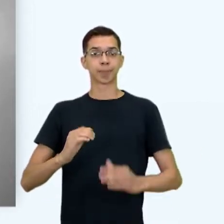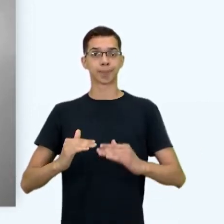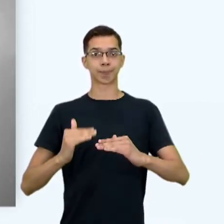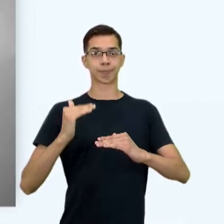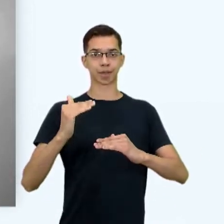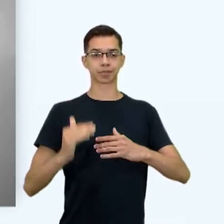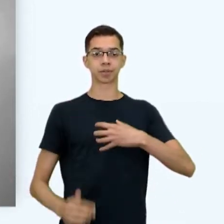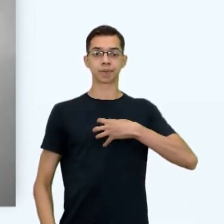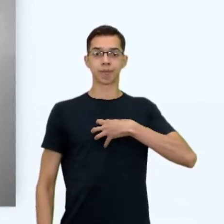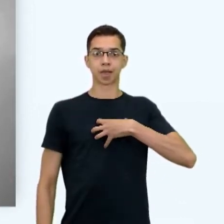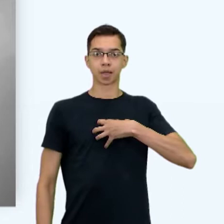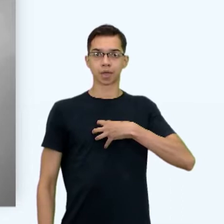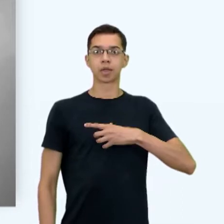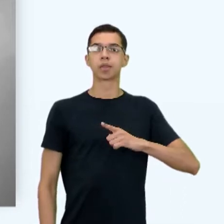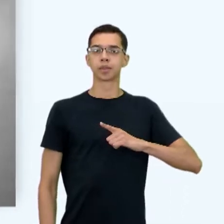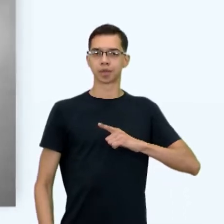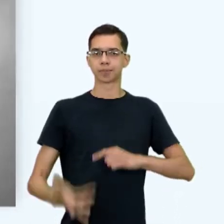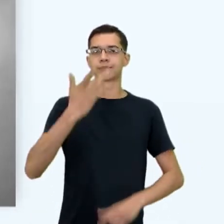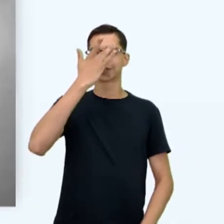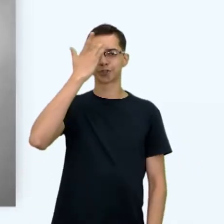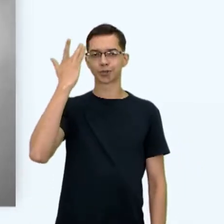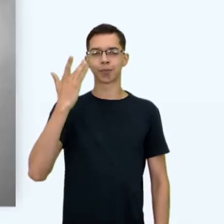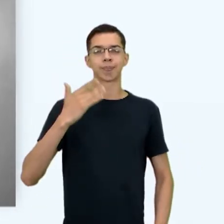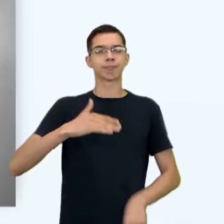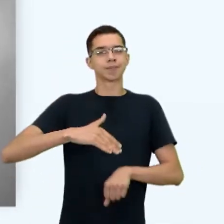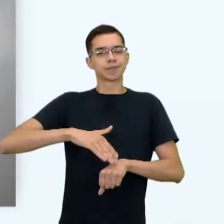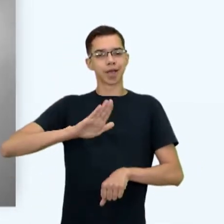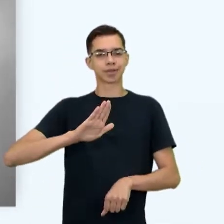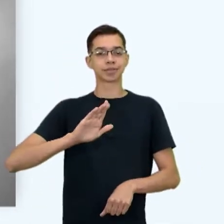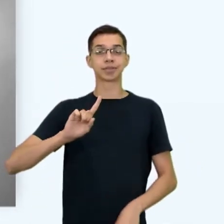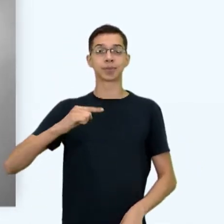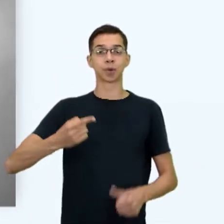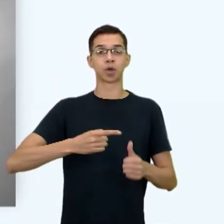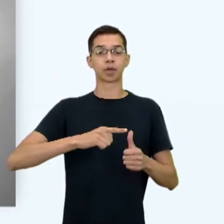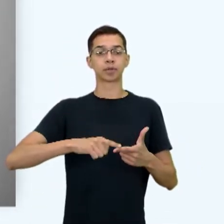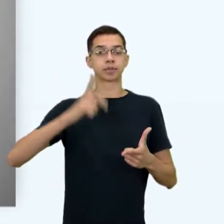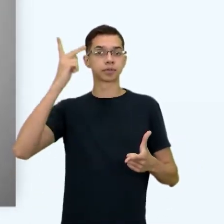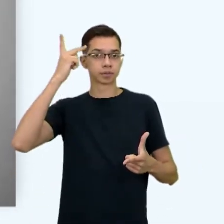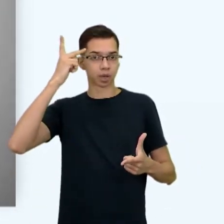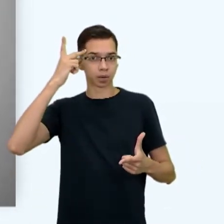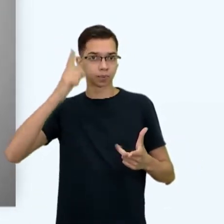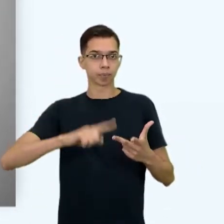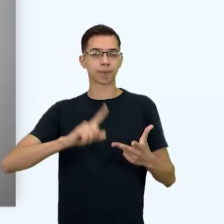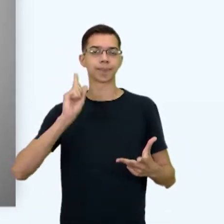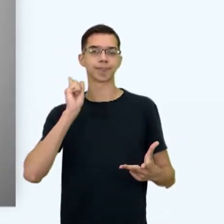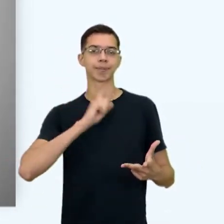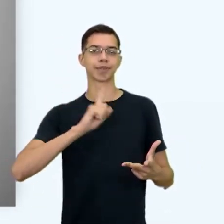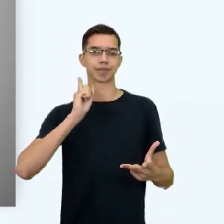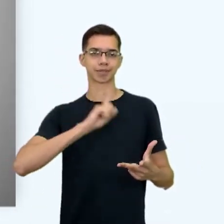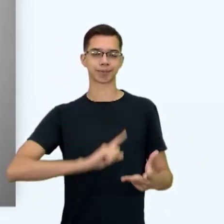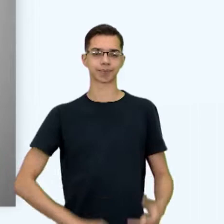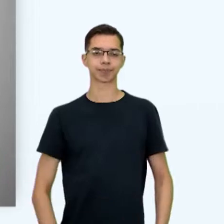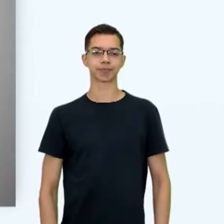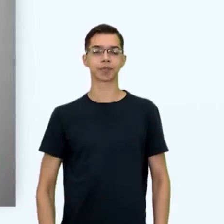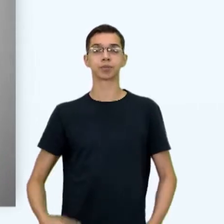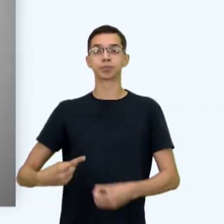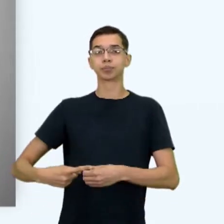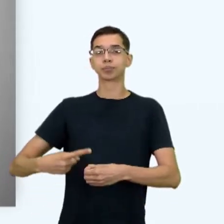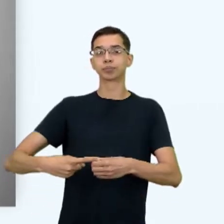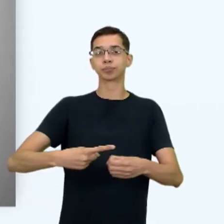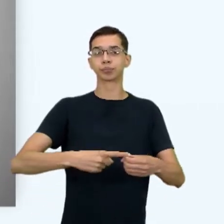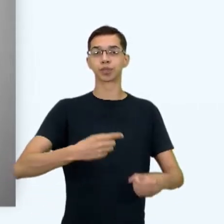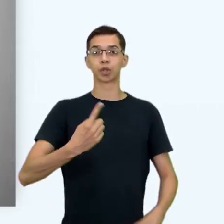com mais centenários, seguido por São Paulo e Minas Gerais. 19 municípios mais que dobraram